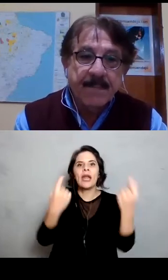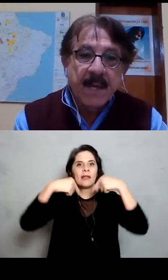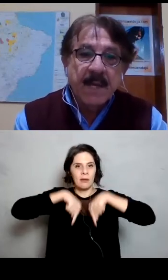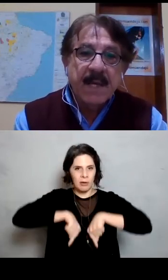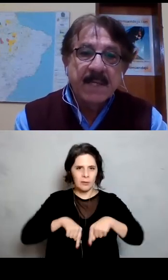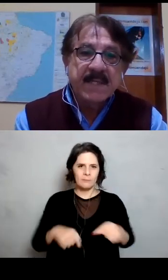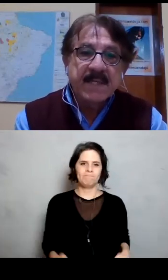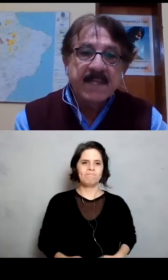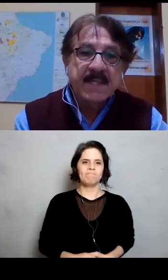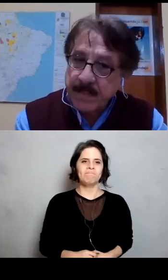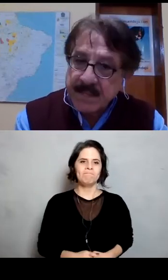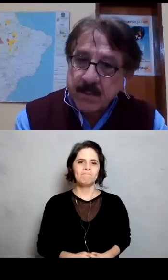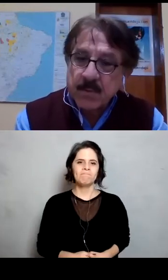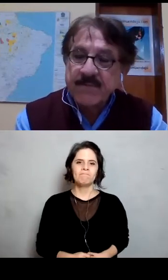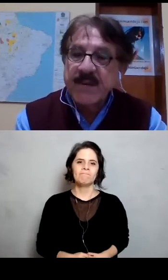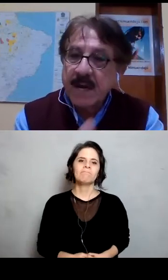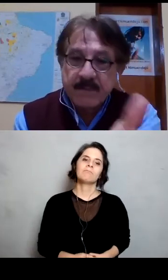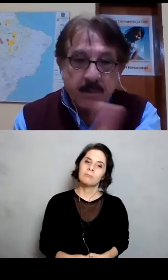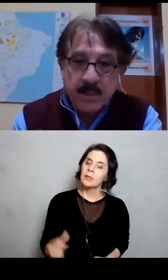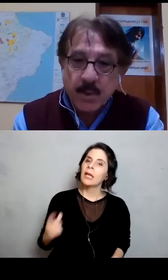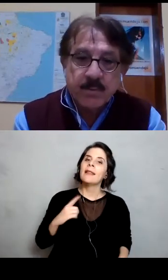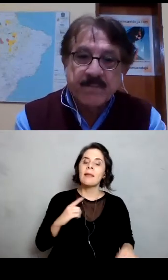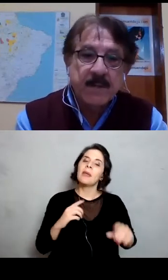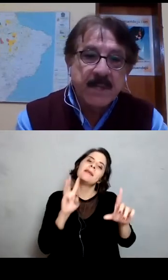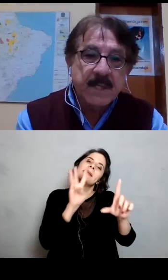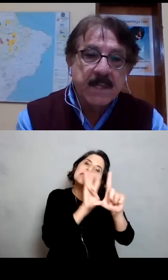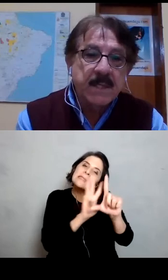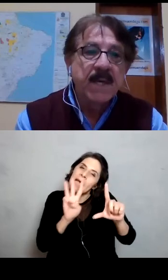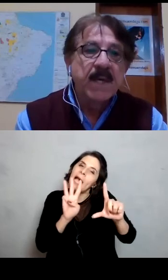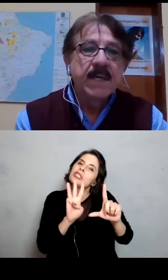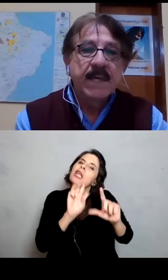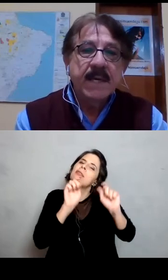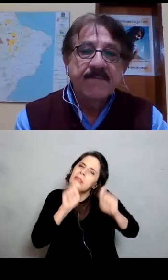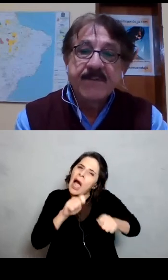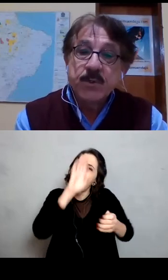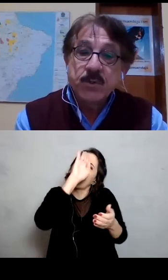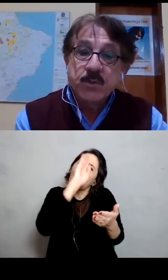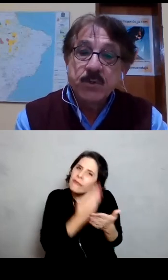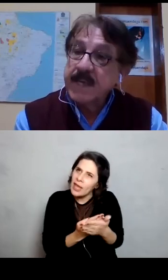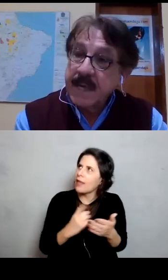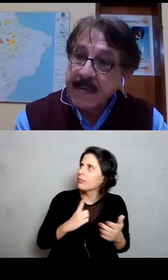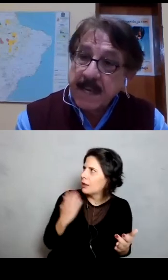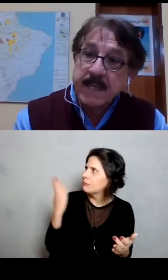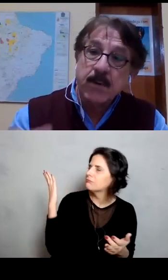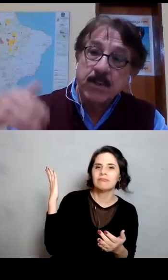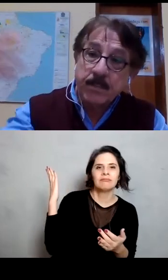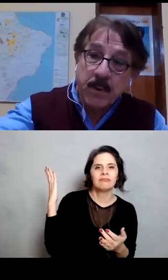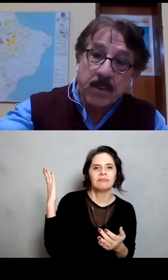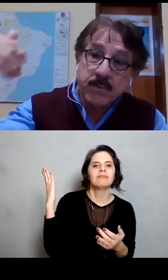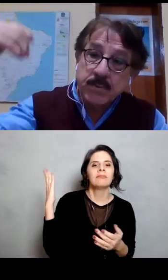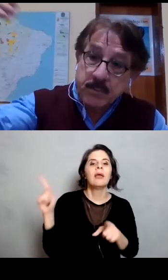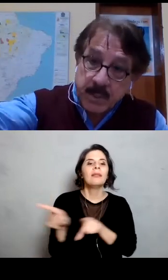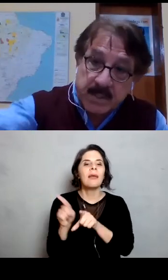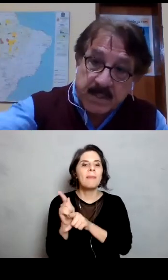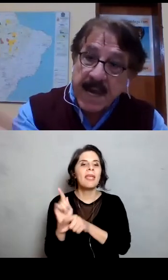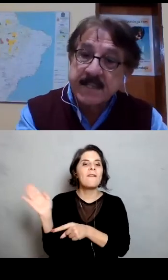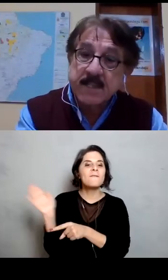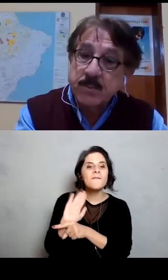narrativa sagrada dos judeus, o judaico-cristã, né, de que Deus fez o homem de barro,